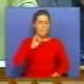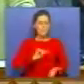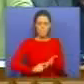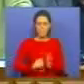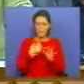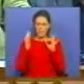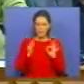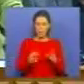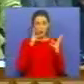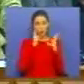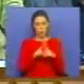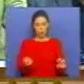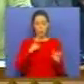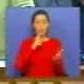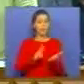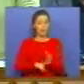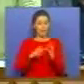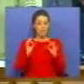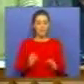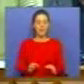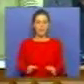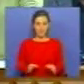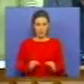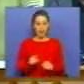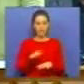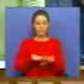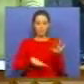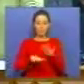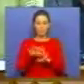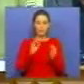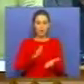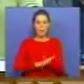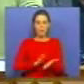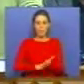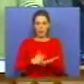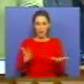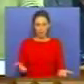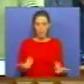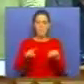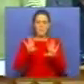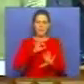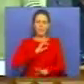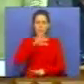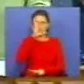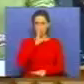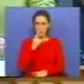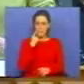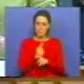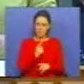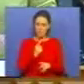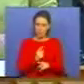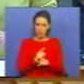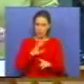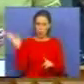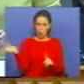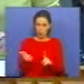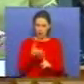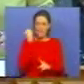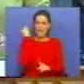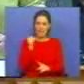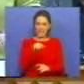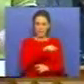precioso para a descoberta da verdade e para a produção de prova. Mas, Sr. Ministro, mesmo com a condenação dos